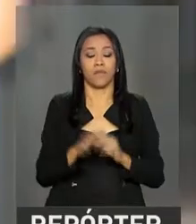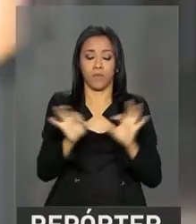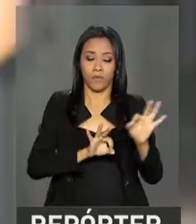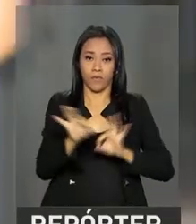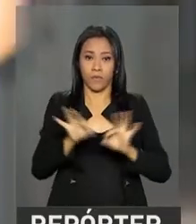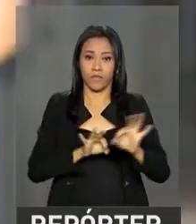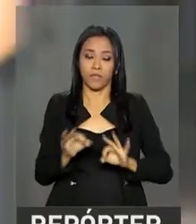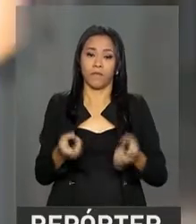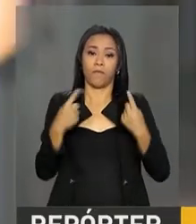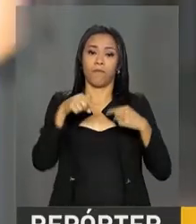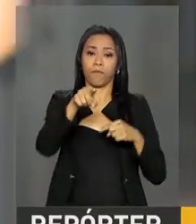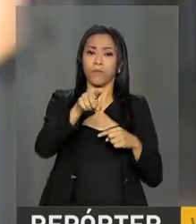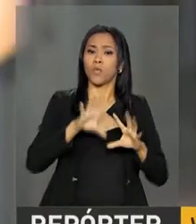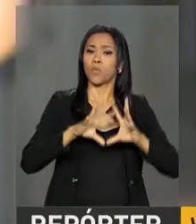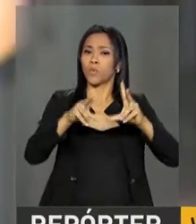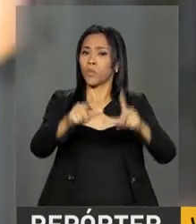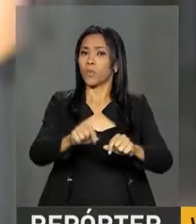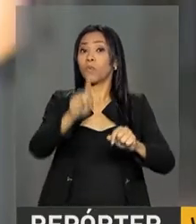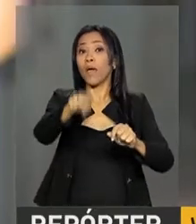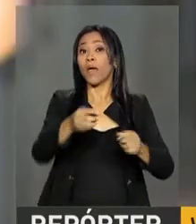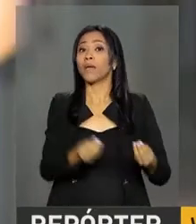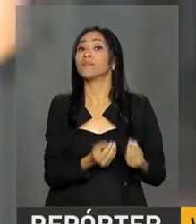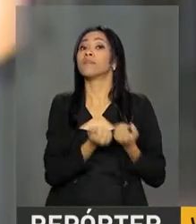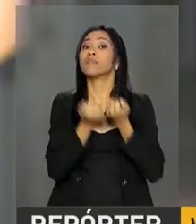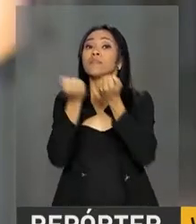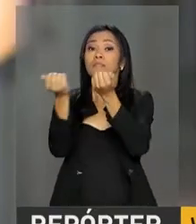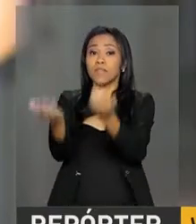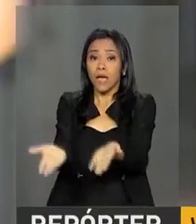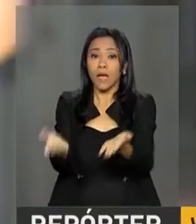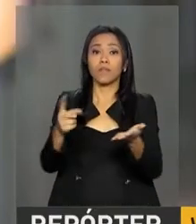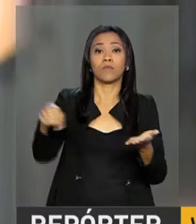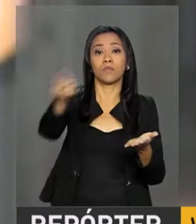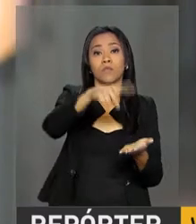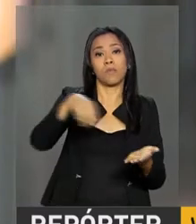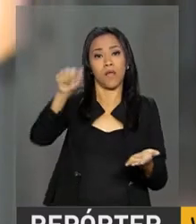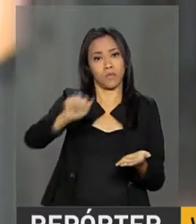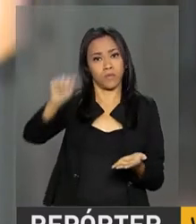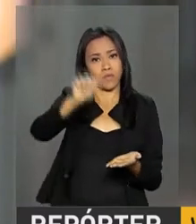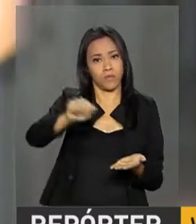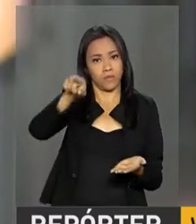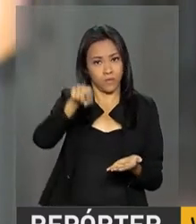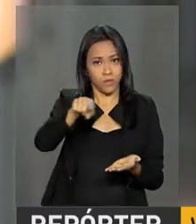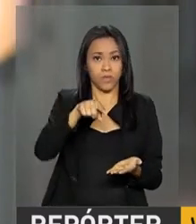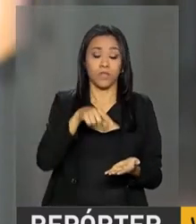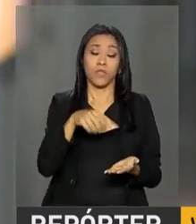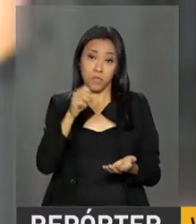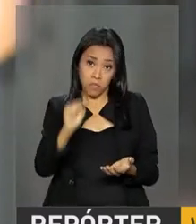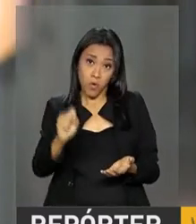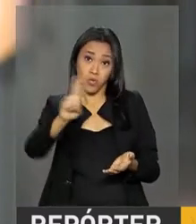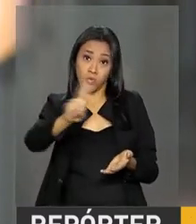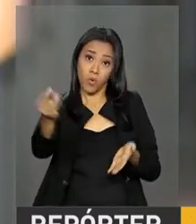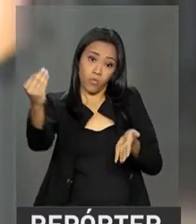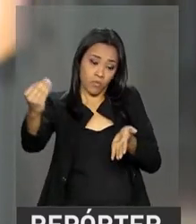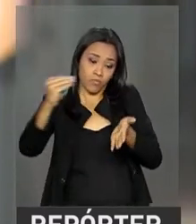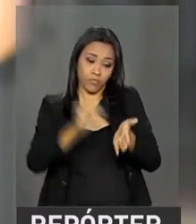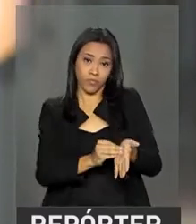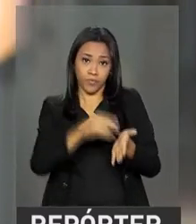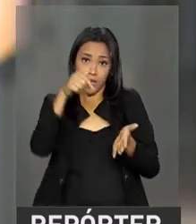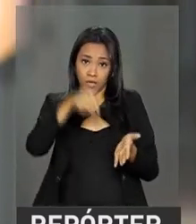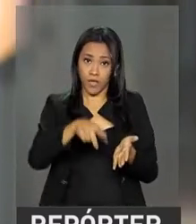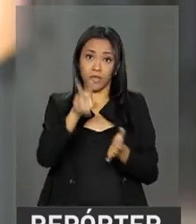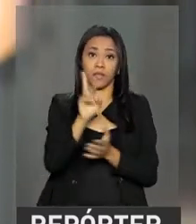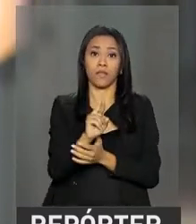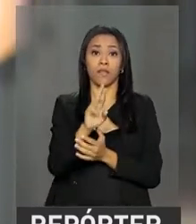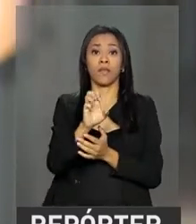doações são feitas exclusivamente para as instituições sem fins lucrativos que podem se inscrever na receita federal para